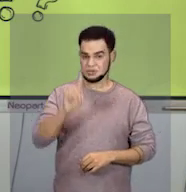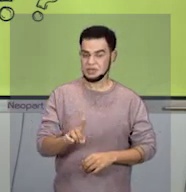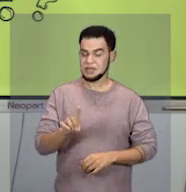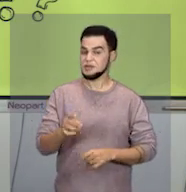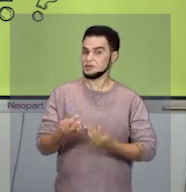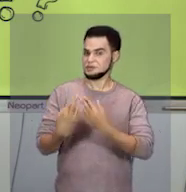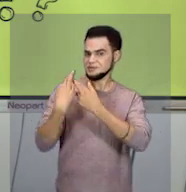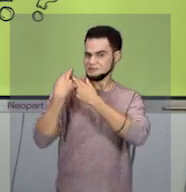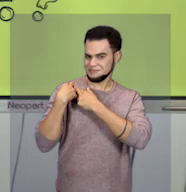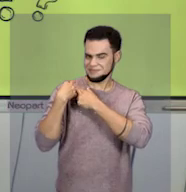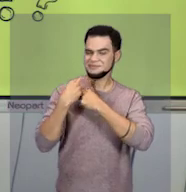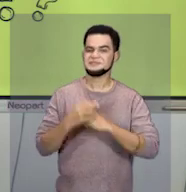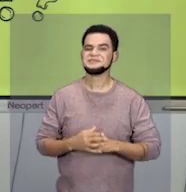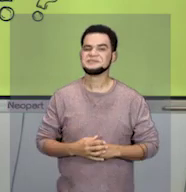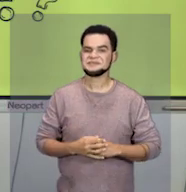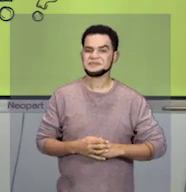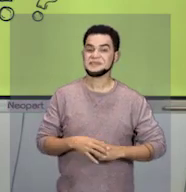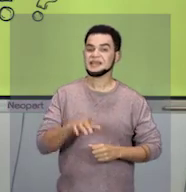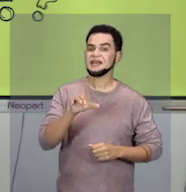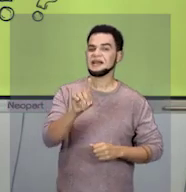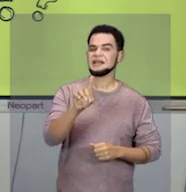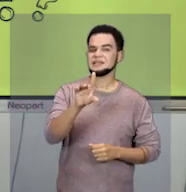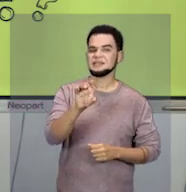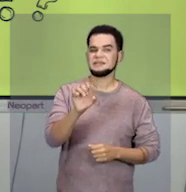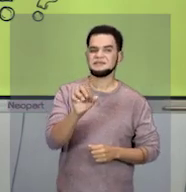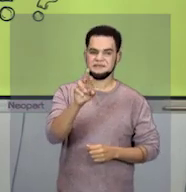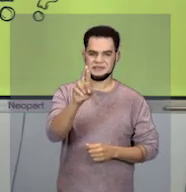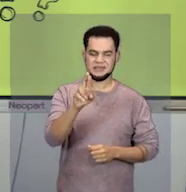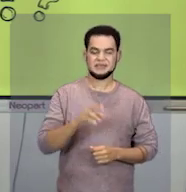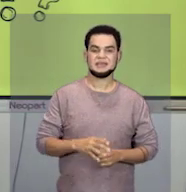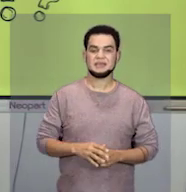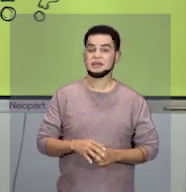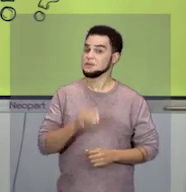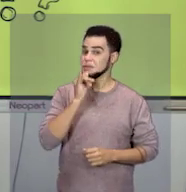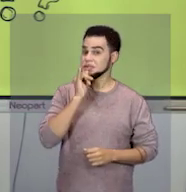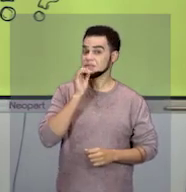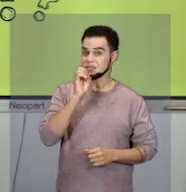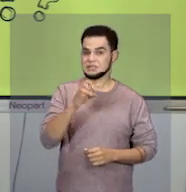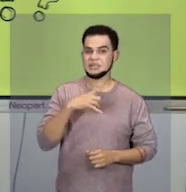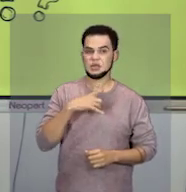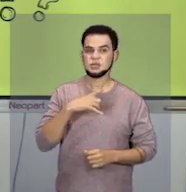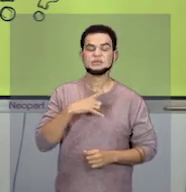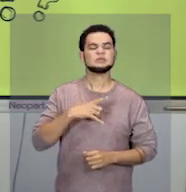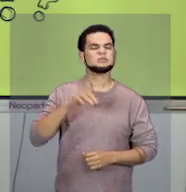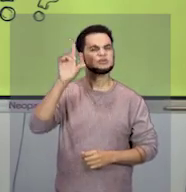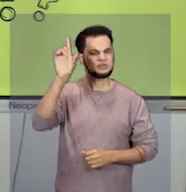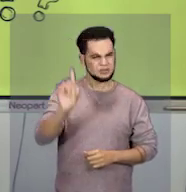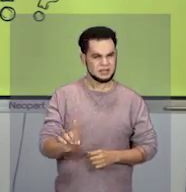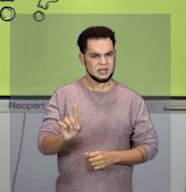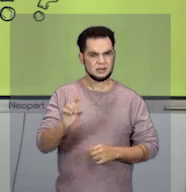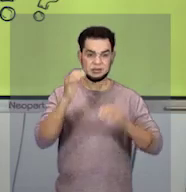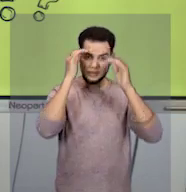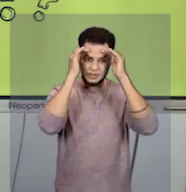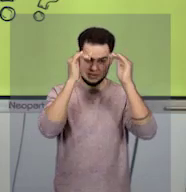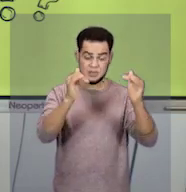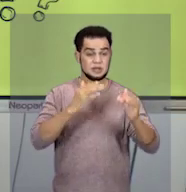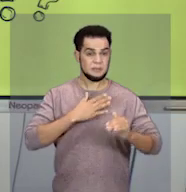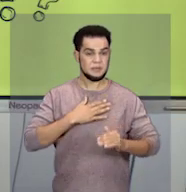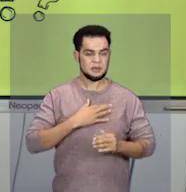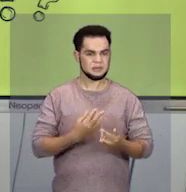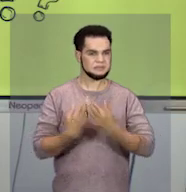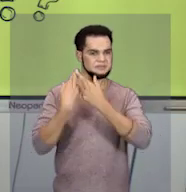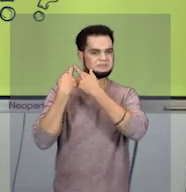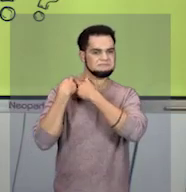deveres. A partir do momento que eu usufruo desses direitos e que eu cumpro os meus deveres, eu tenho